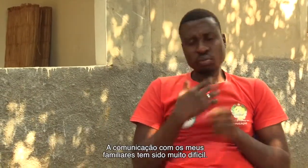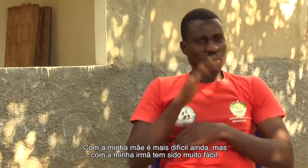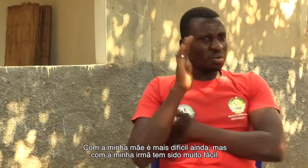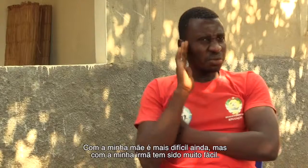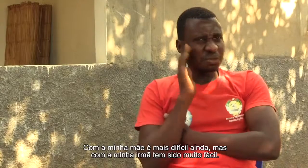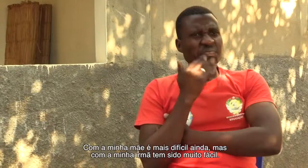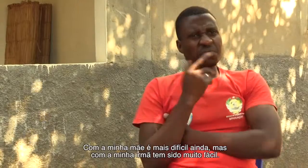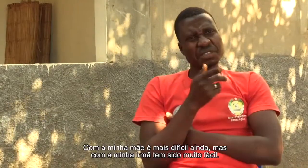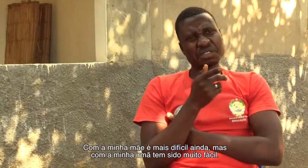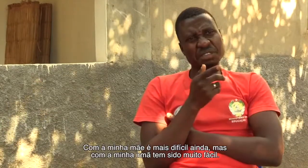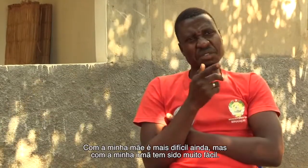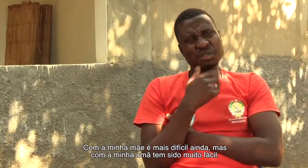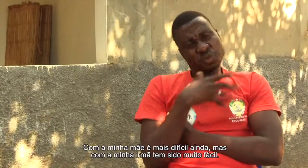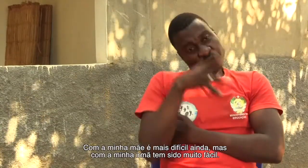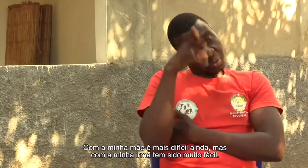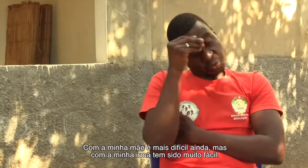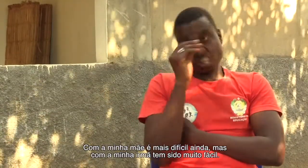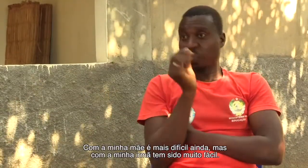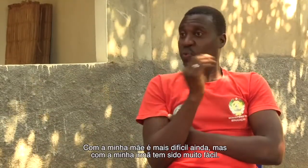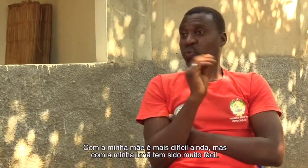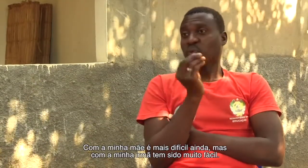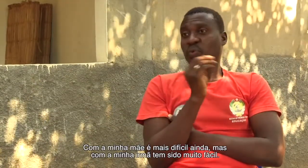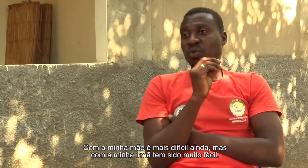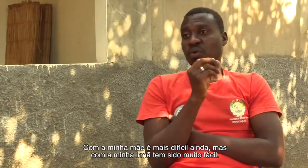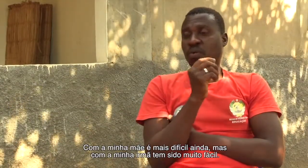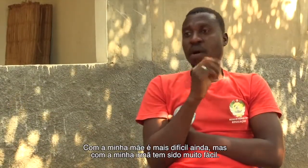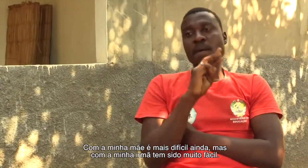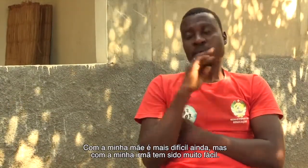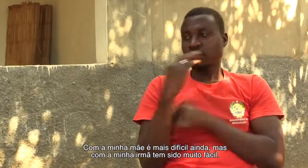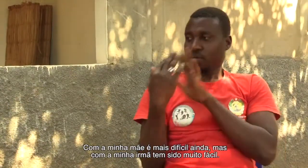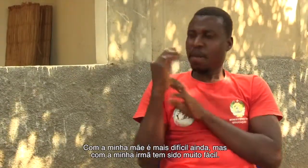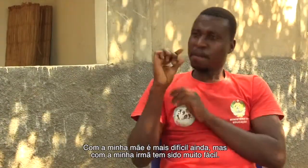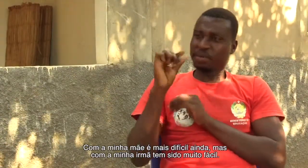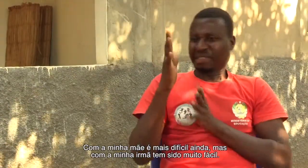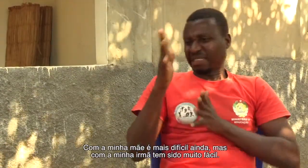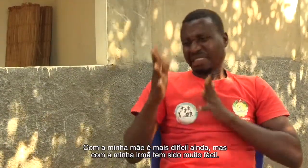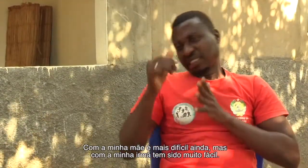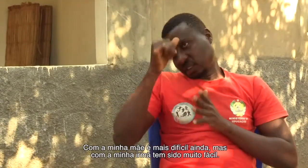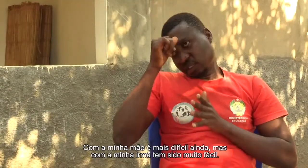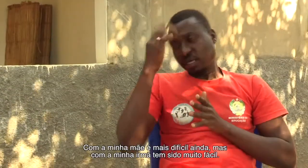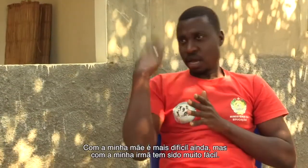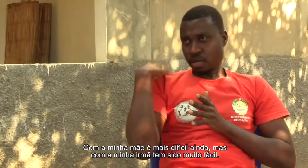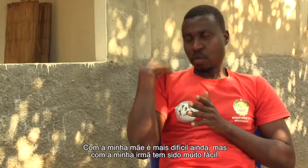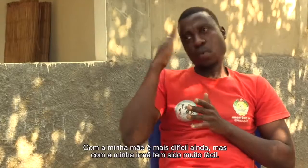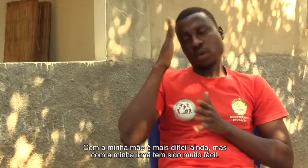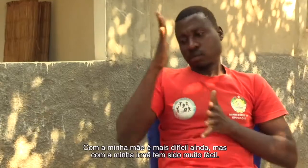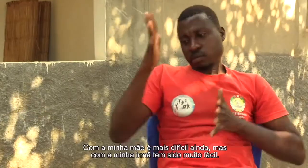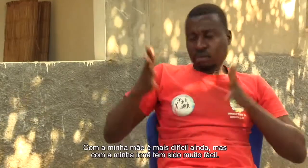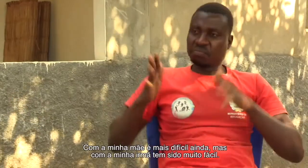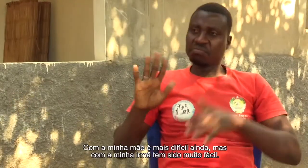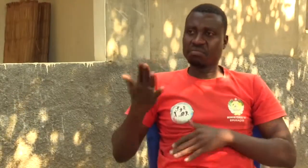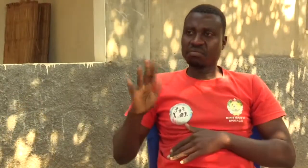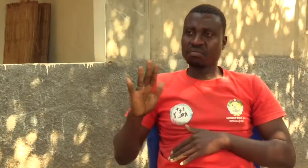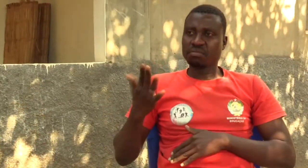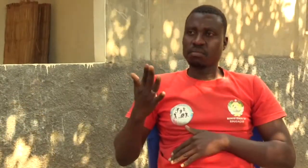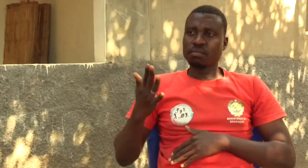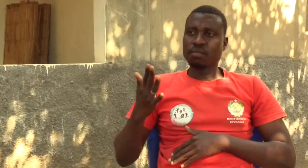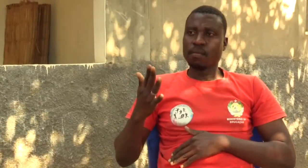com a minha mãe é mais difícil ainda mais com a minha irmã tem sido um pouco fácil